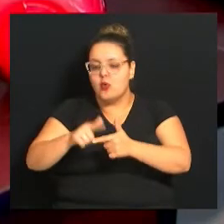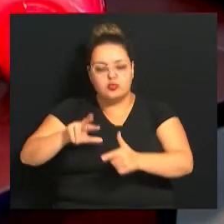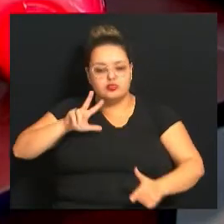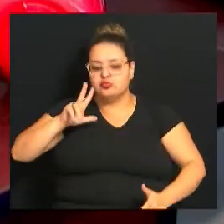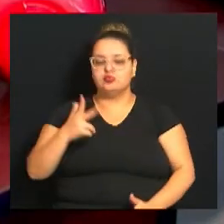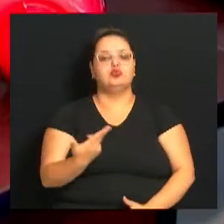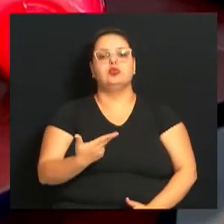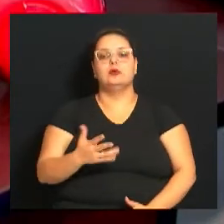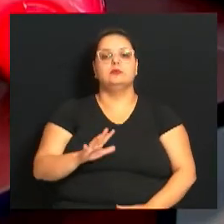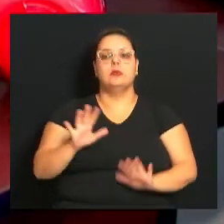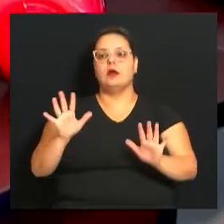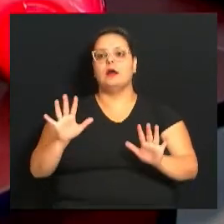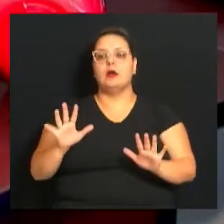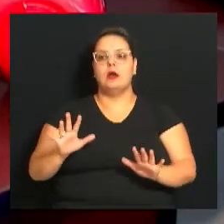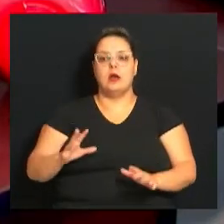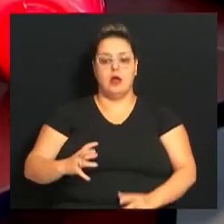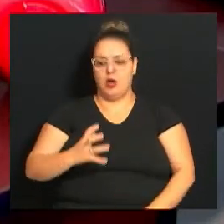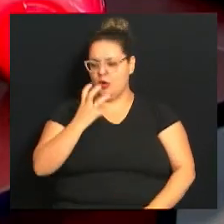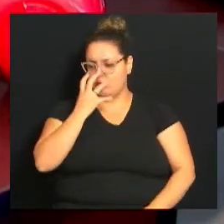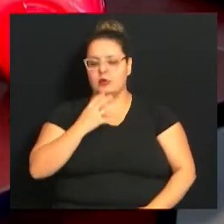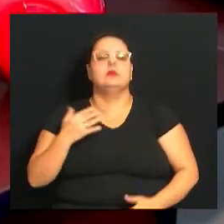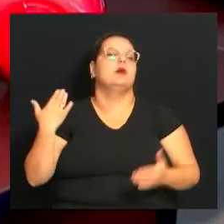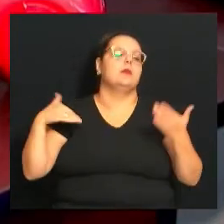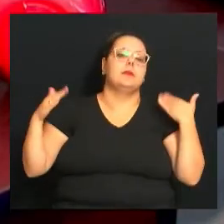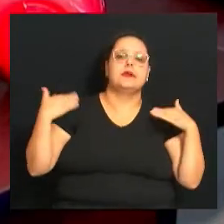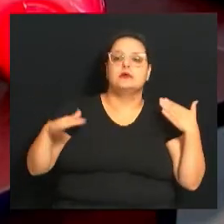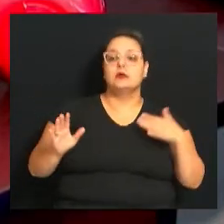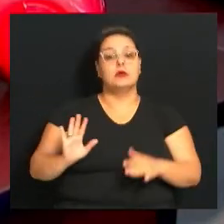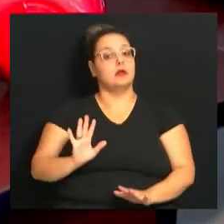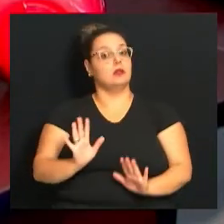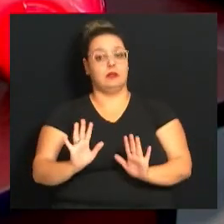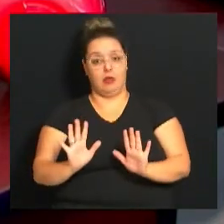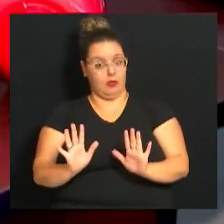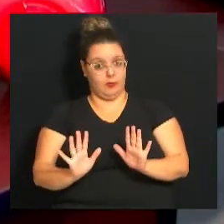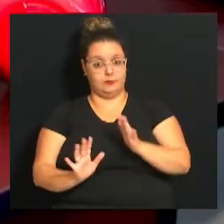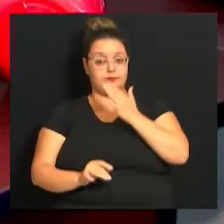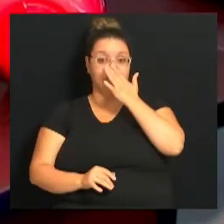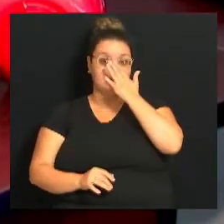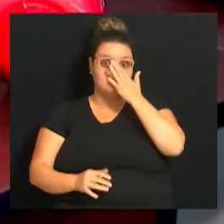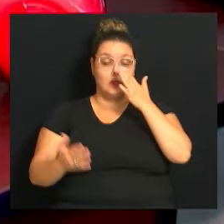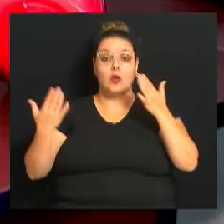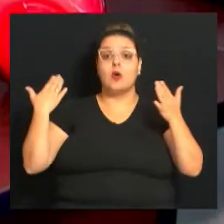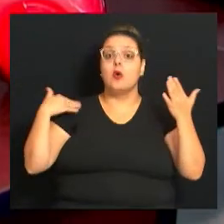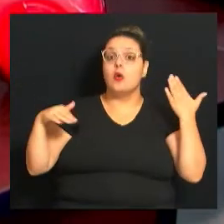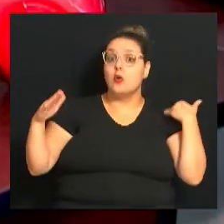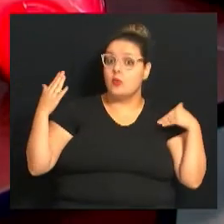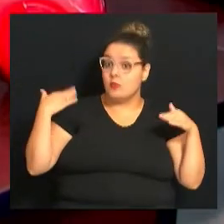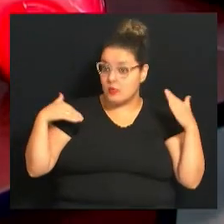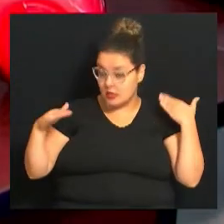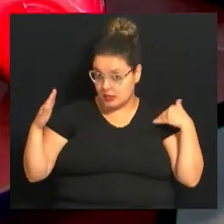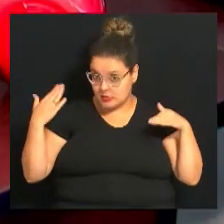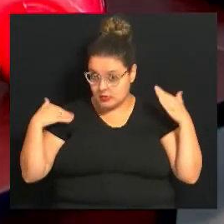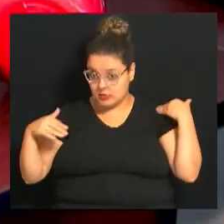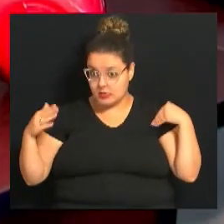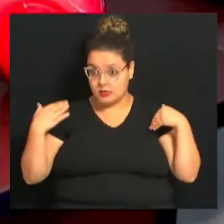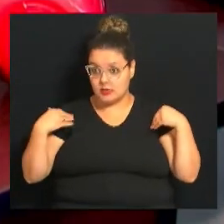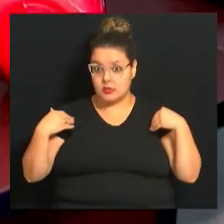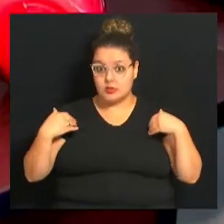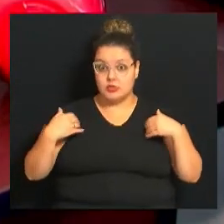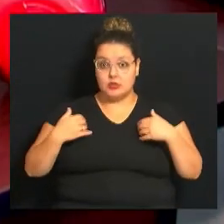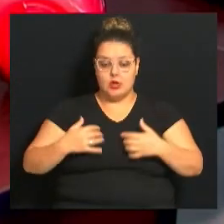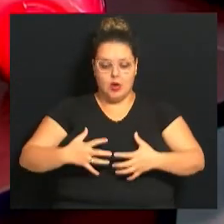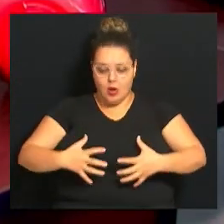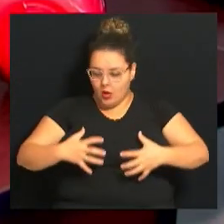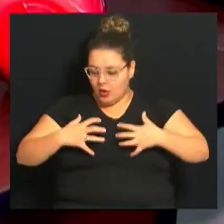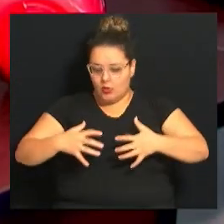Seu cachorro é agressivo, leva para passear. Não é bem assim. O passeio, muito mais, além da questão de gastar energia, ele tem a